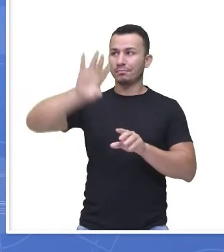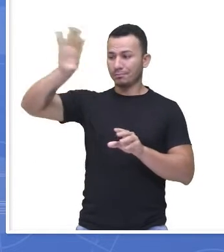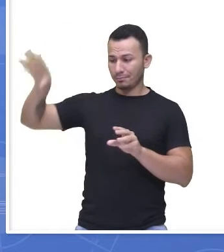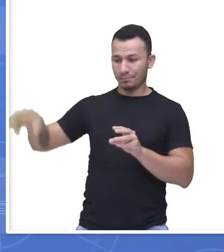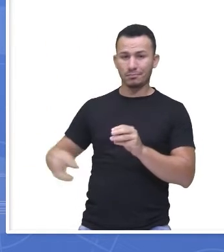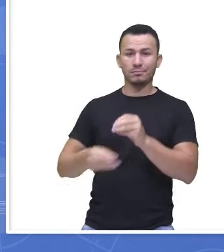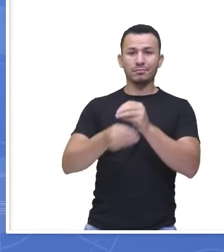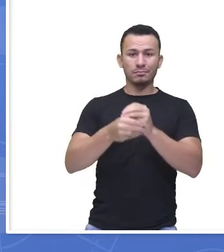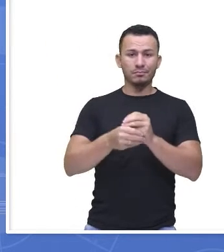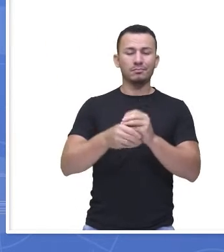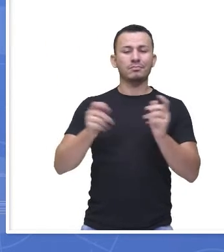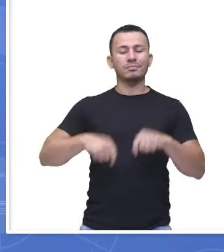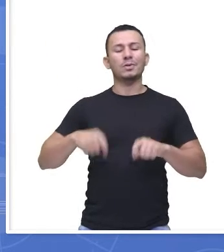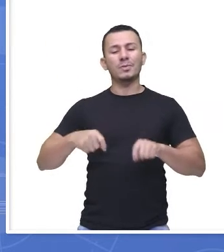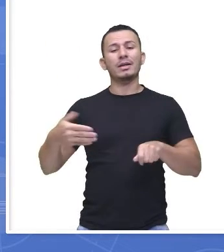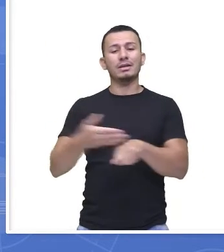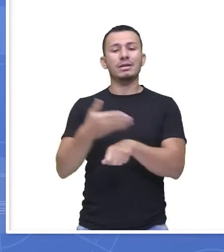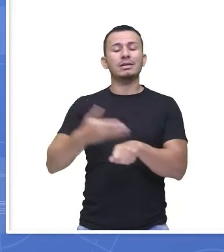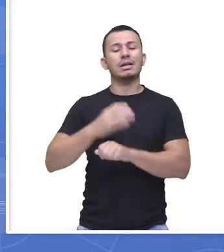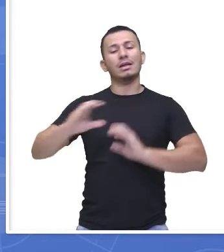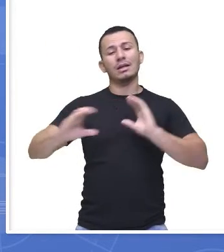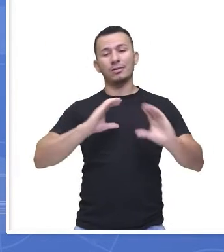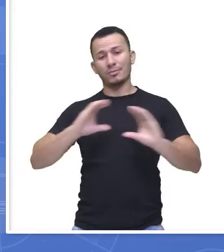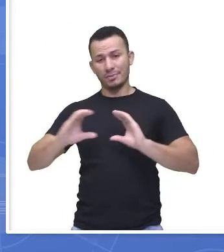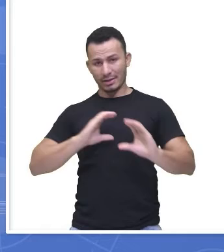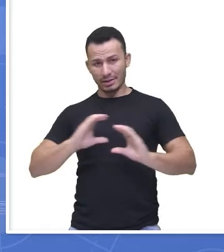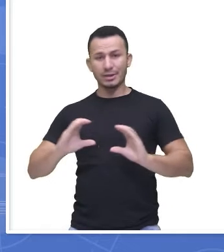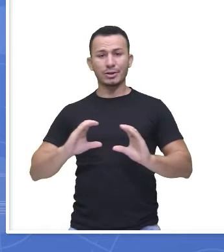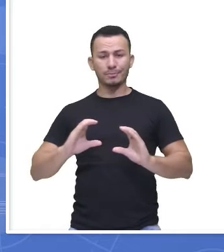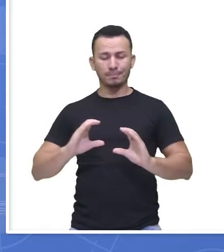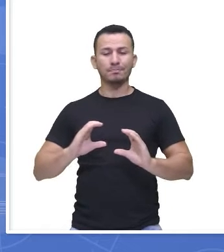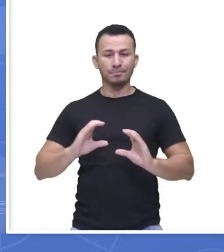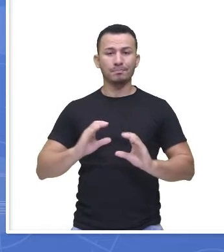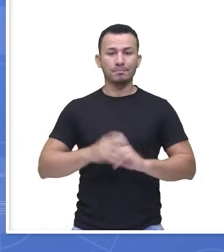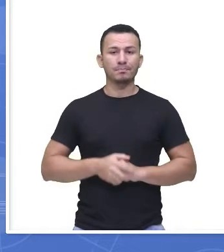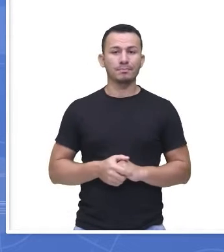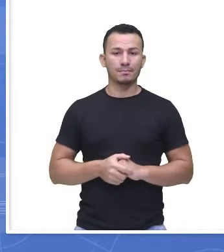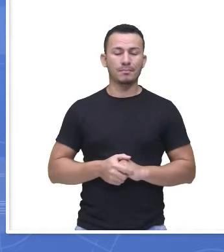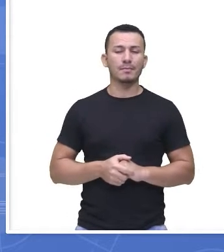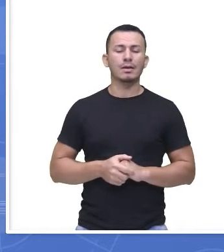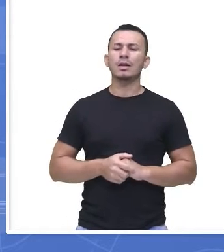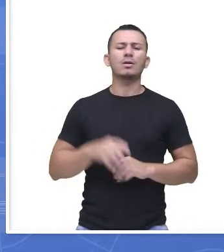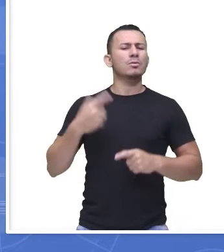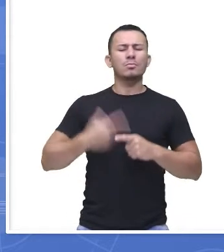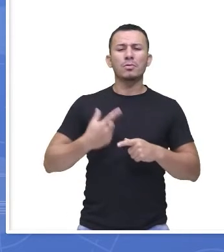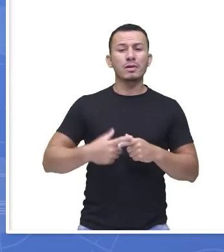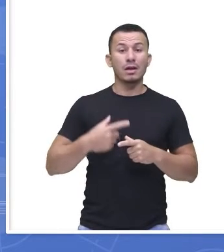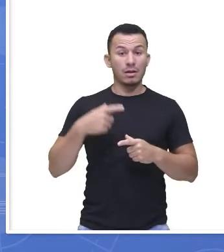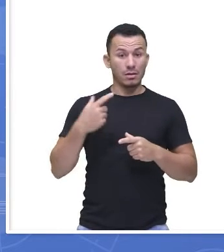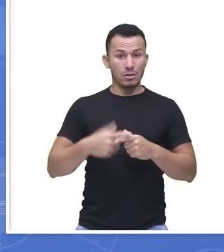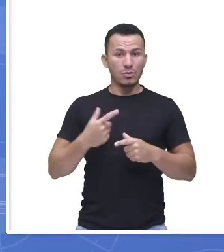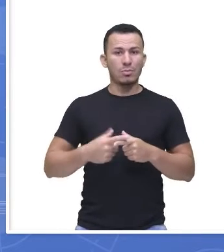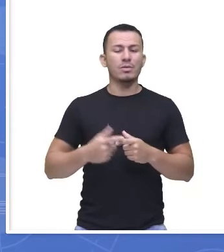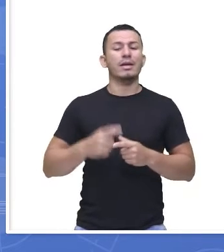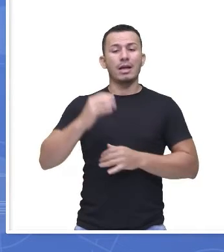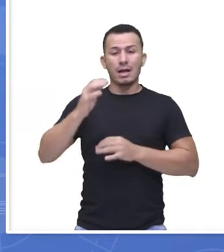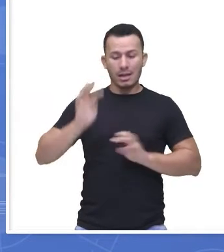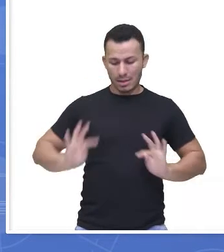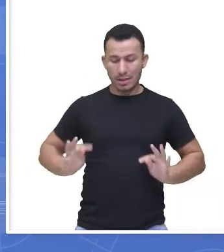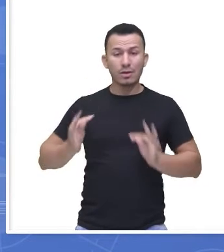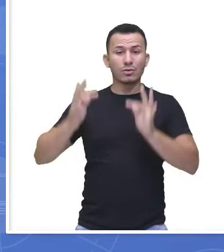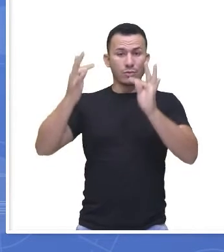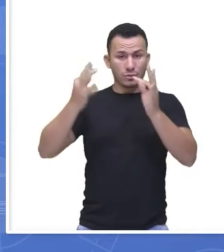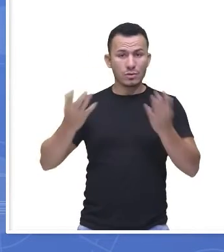acesso aos meios de comunicação, porque vai baratear, né, um barateamento das